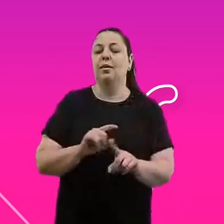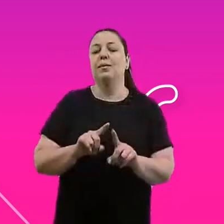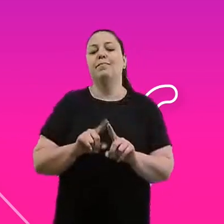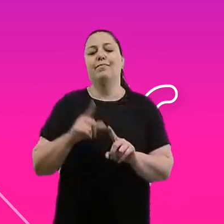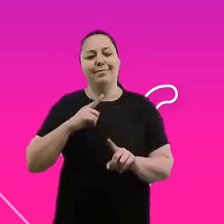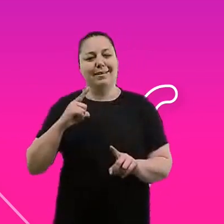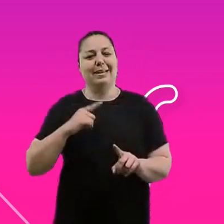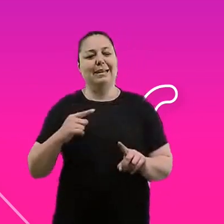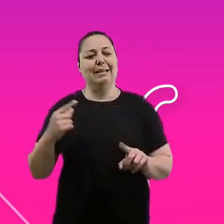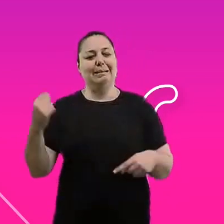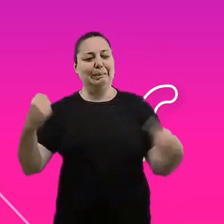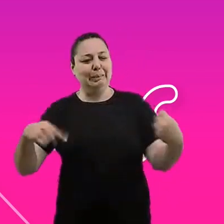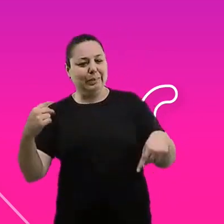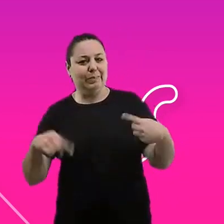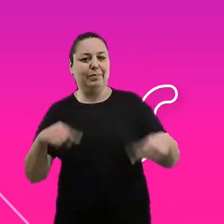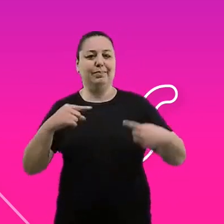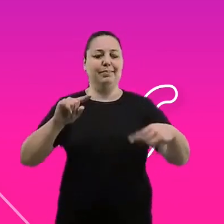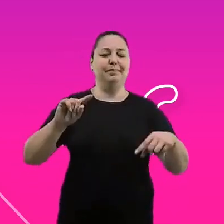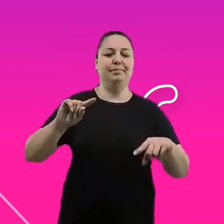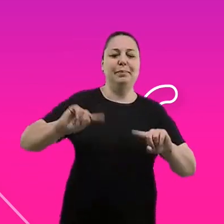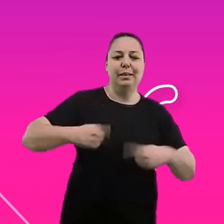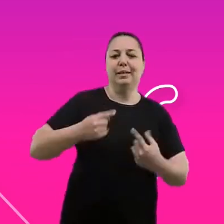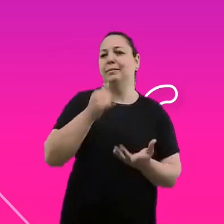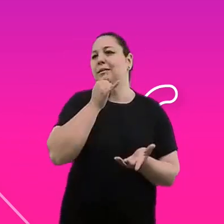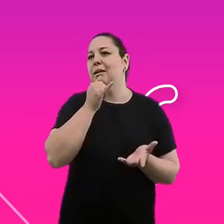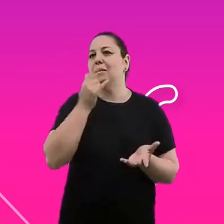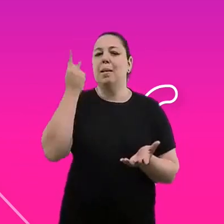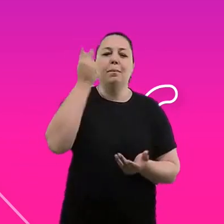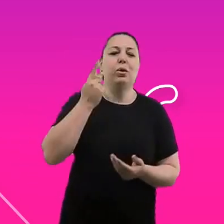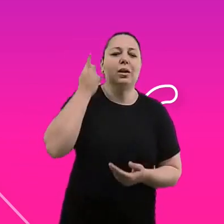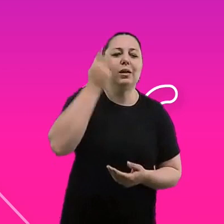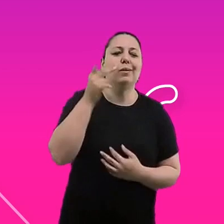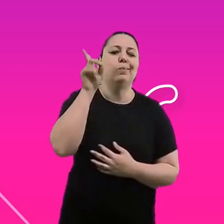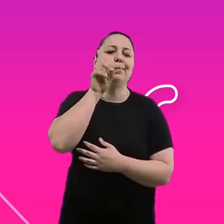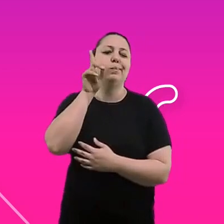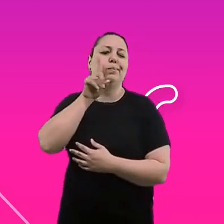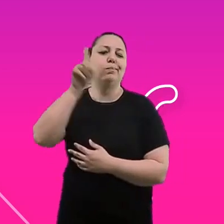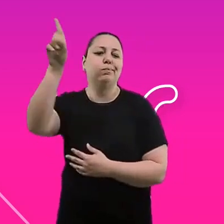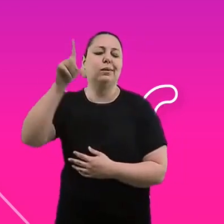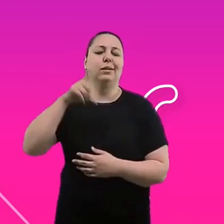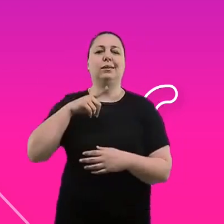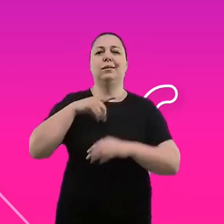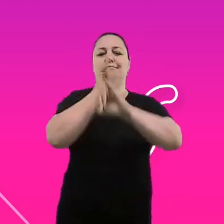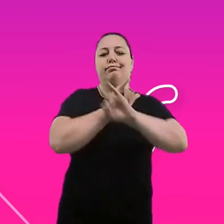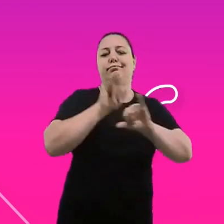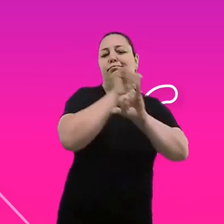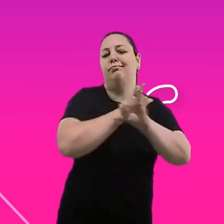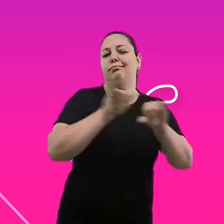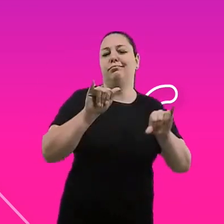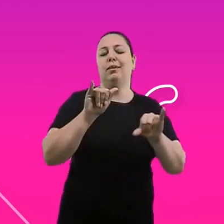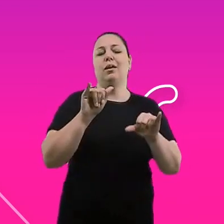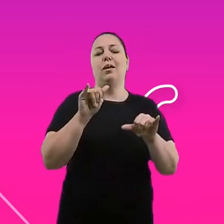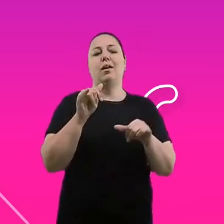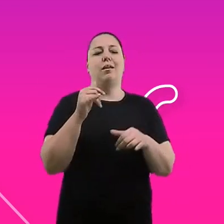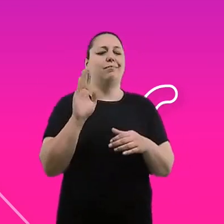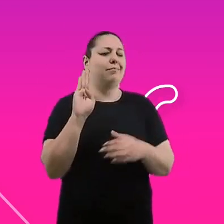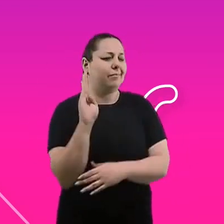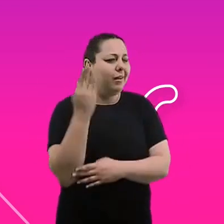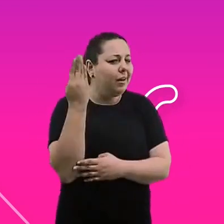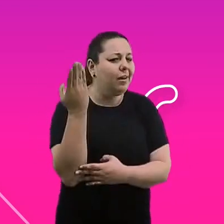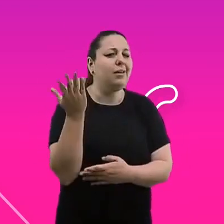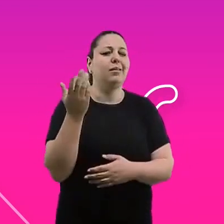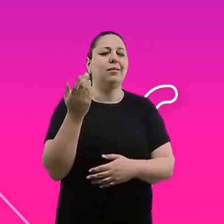nas eleições, né, americanas também, né, de fake news. Como que a gente trabalha